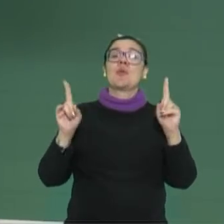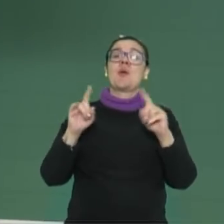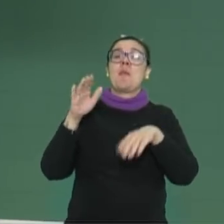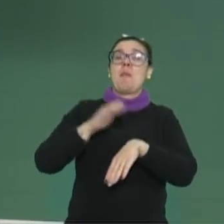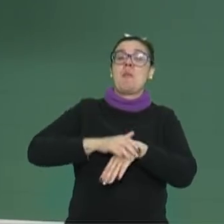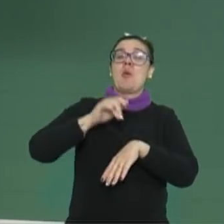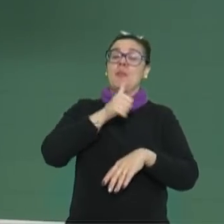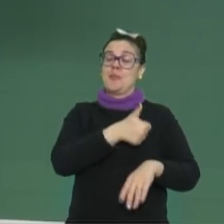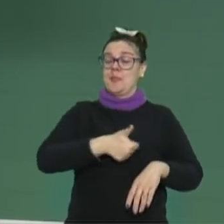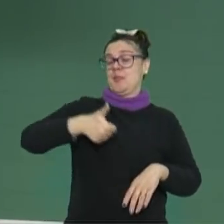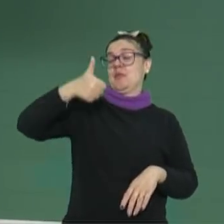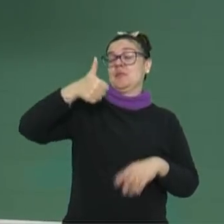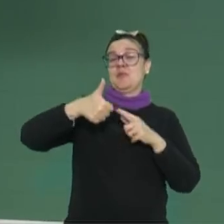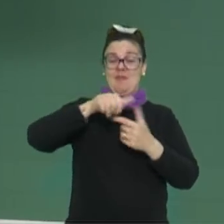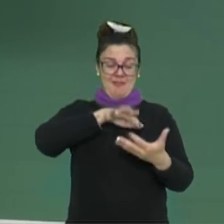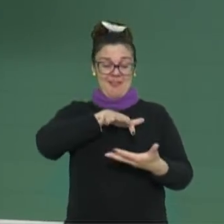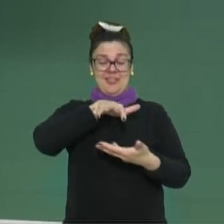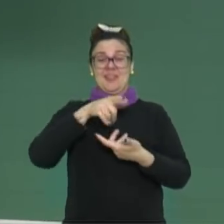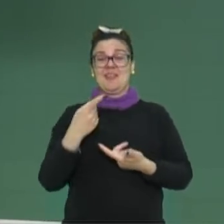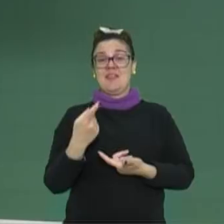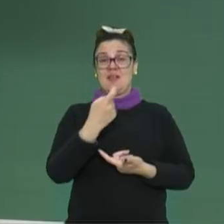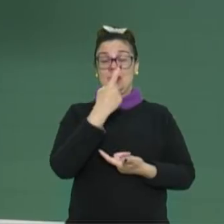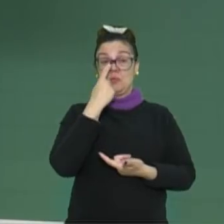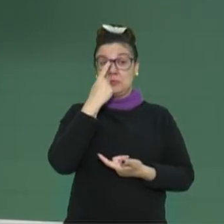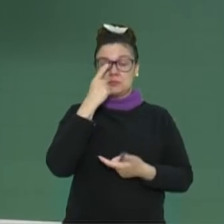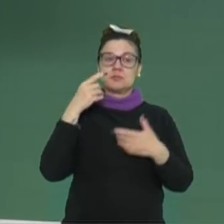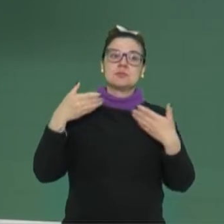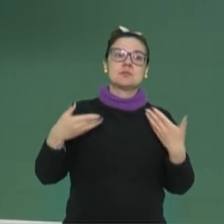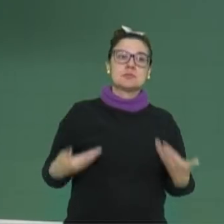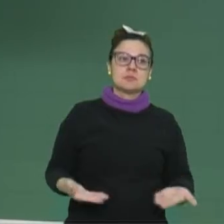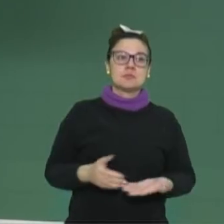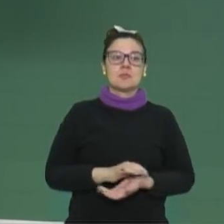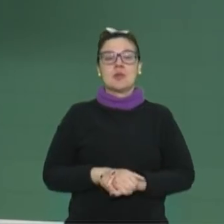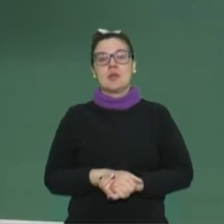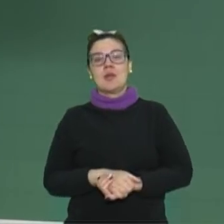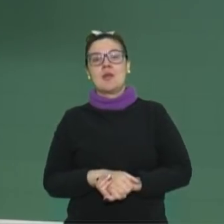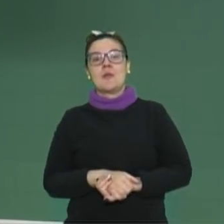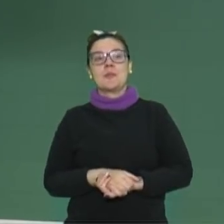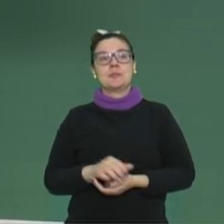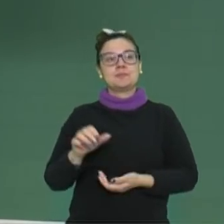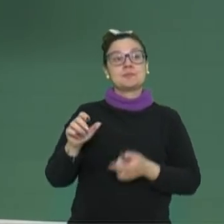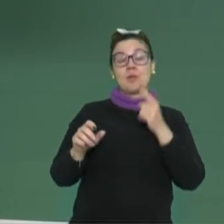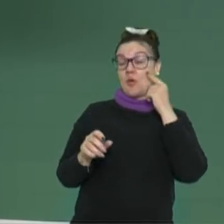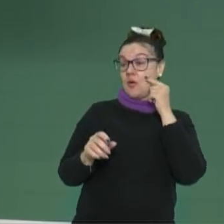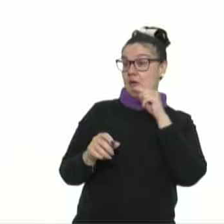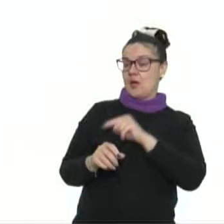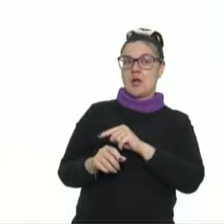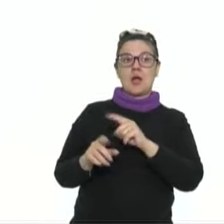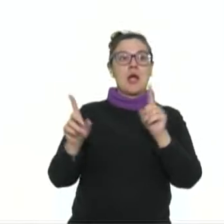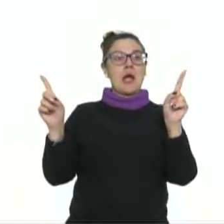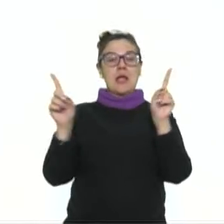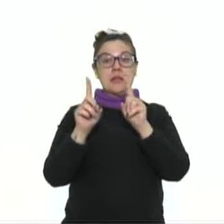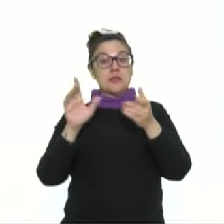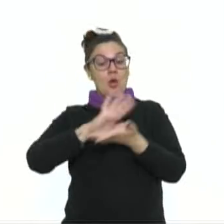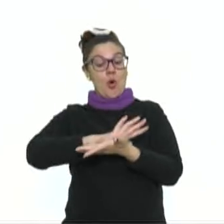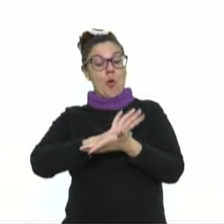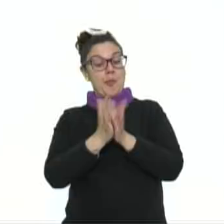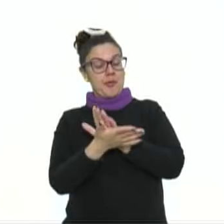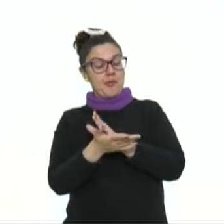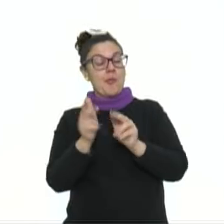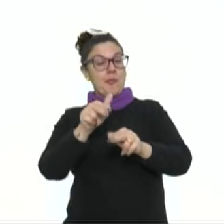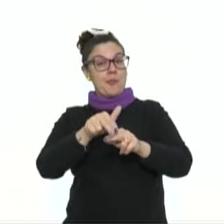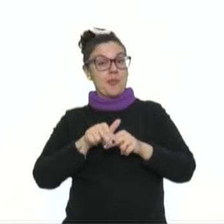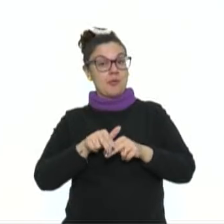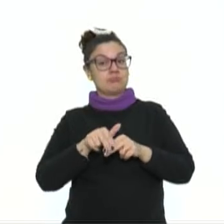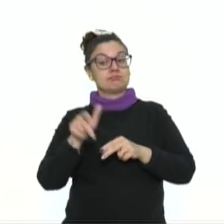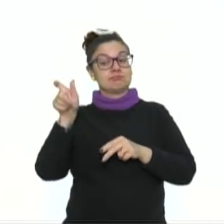centro do universo, muito menos a Terra. Então, o que nós pensamos a partir de Peter Singer? Não discrimine com base na espécie. Ou